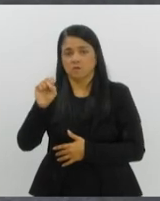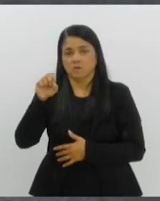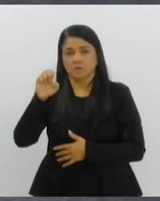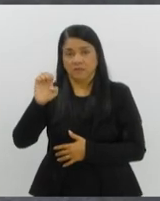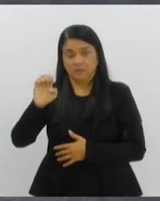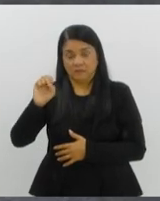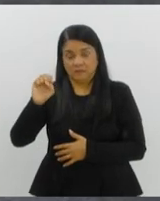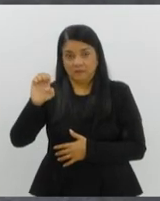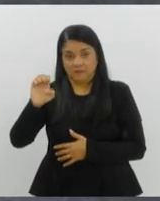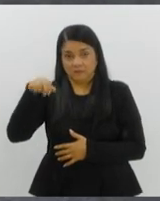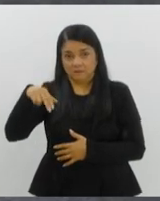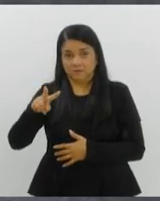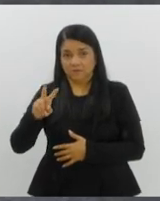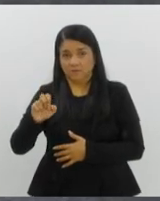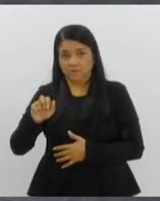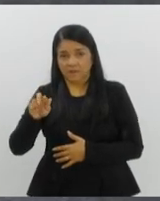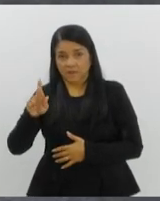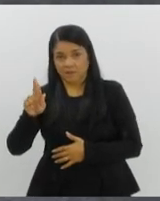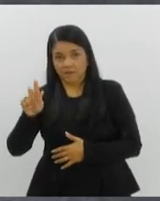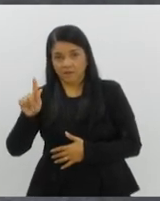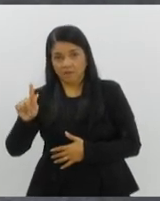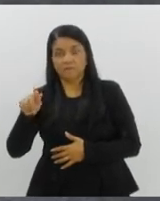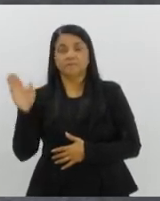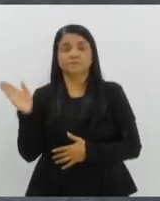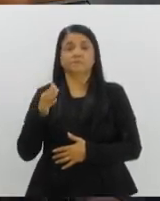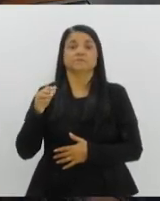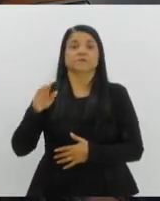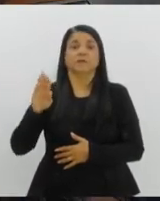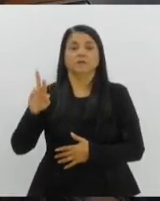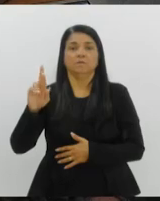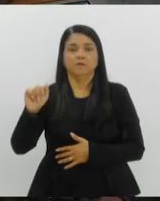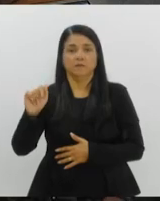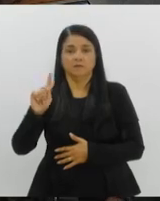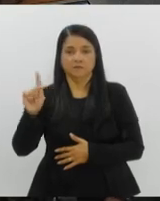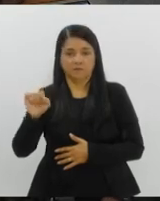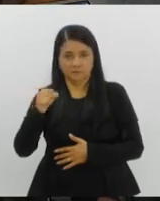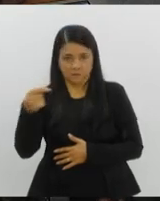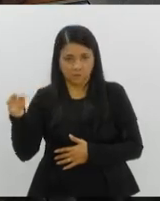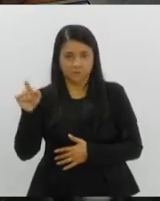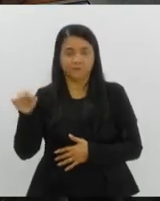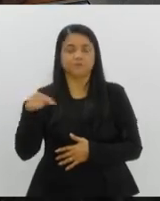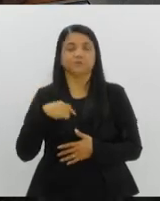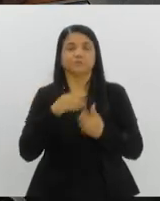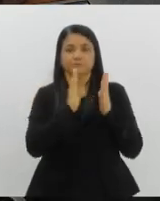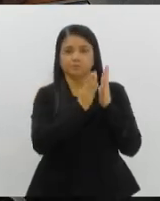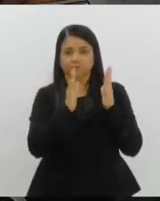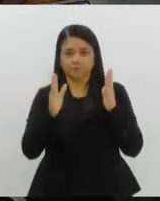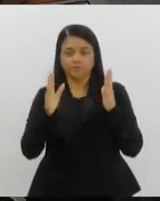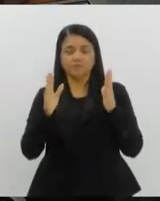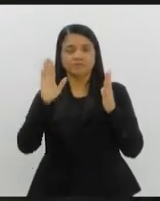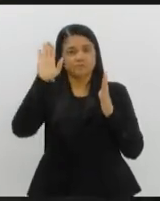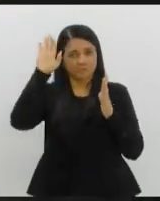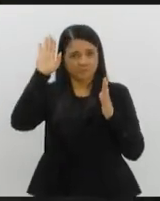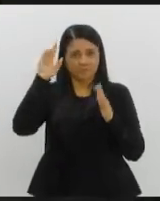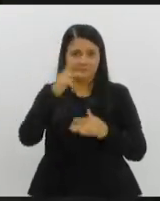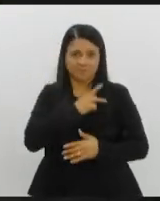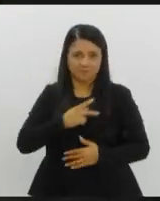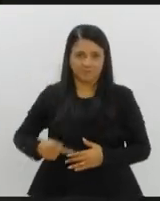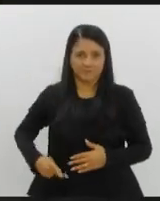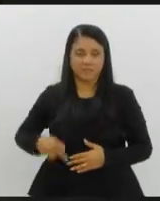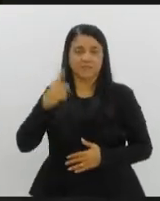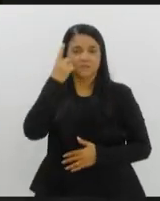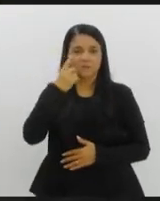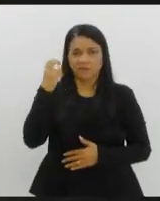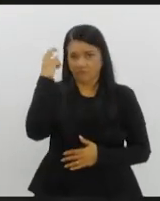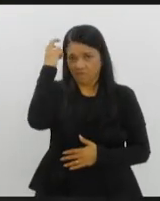o deputado Brazão por essa iniciativa. Pela ordem, presidente. Obrigado, deputado Chico Machado. Deputada Verônica Lima,